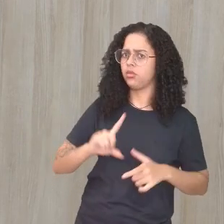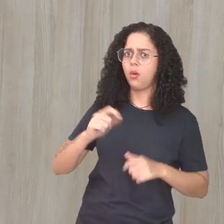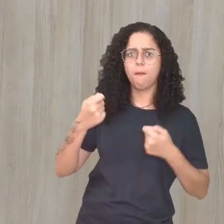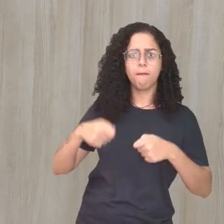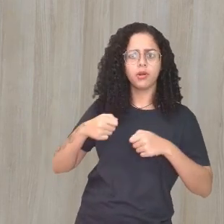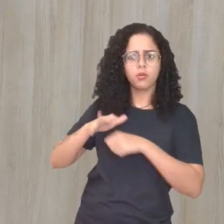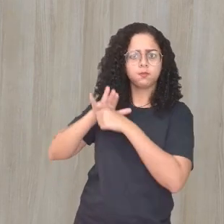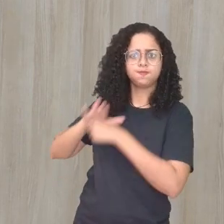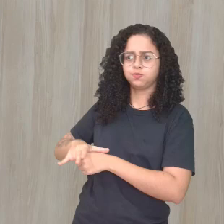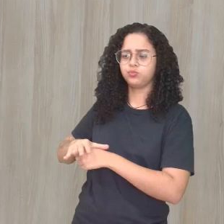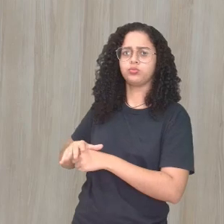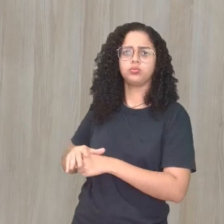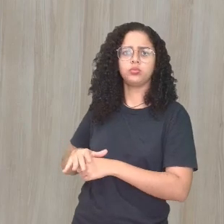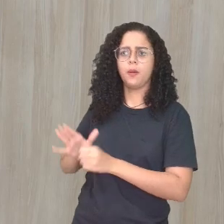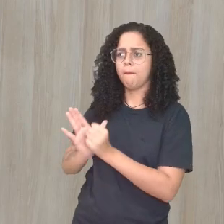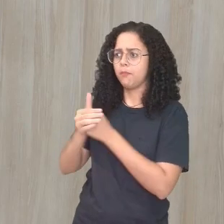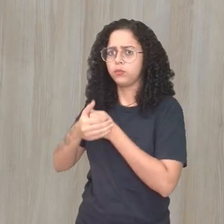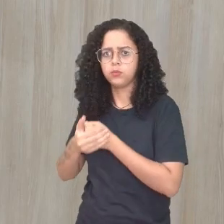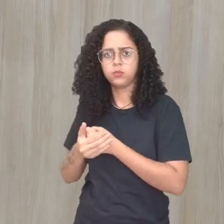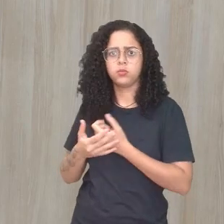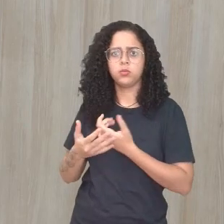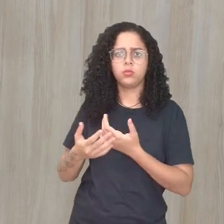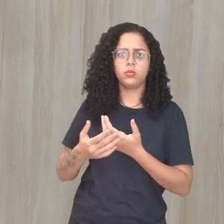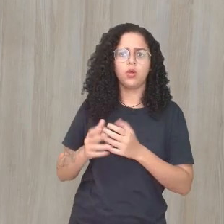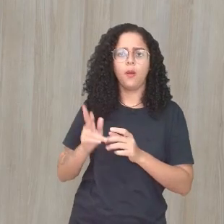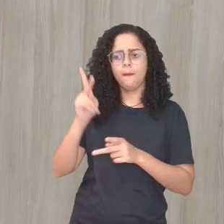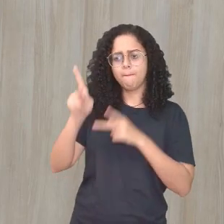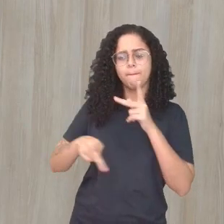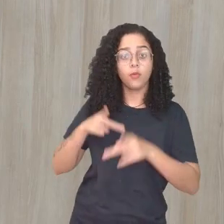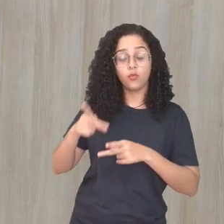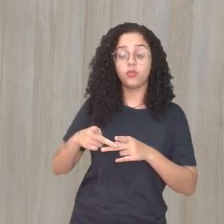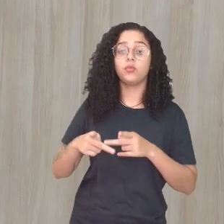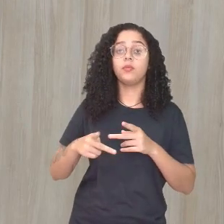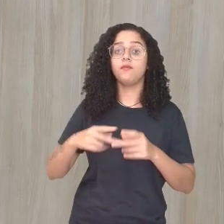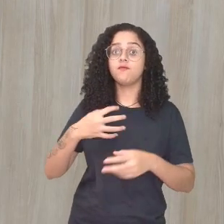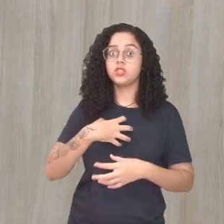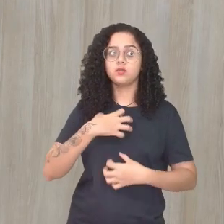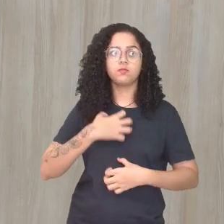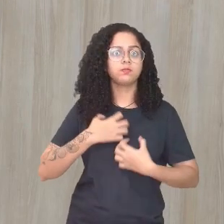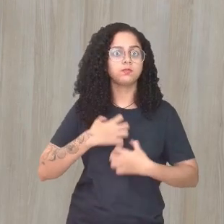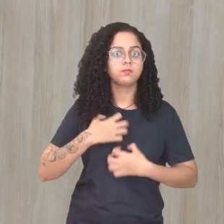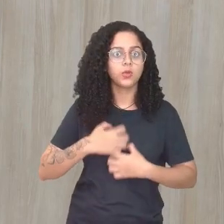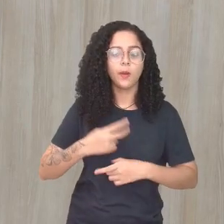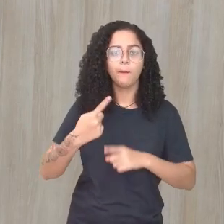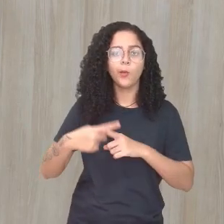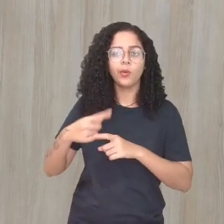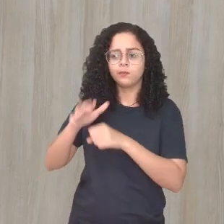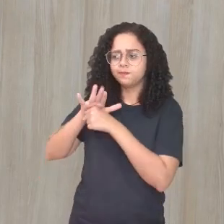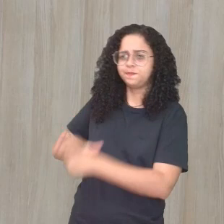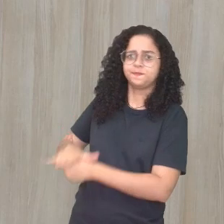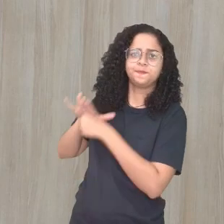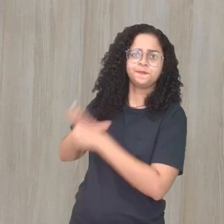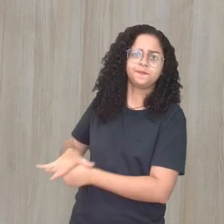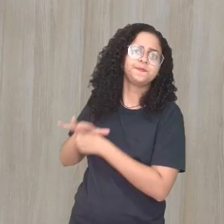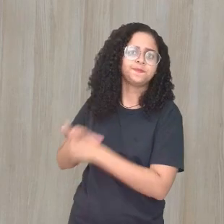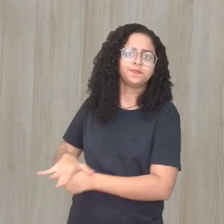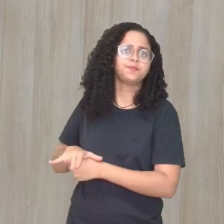daí. Isso daí vai fazer com que o povo se revolte, né, em meio à opressão, né, que vai